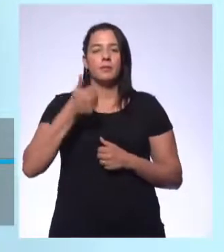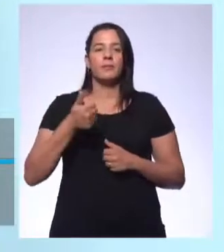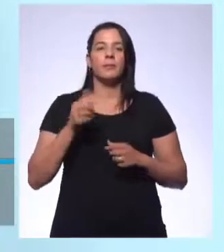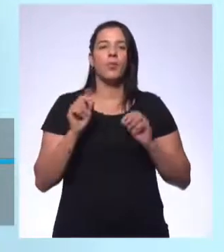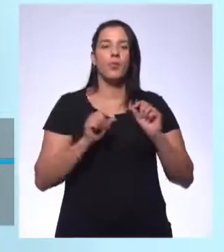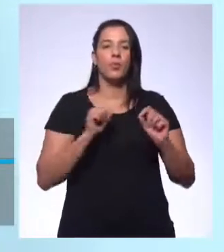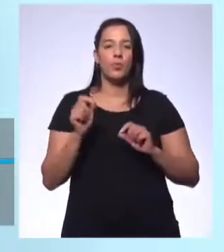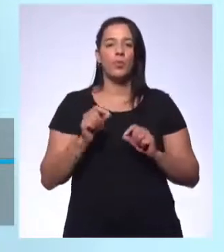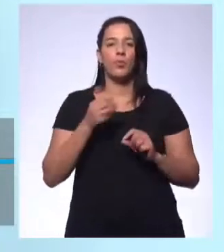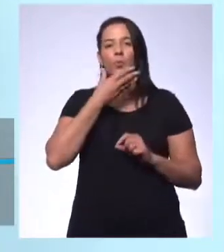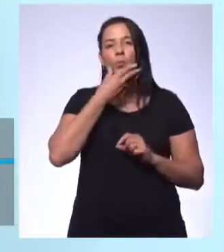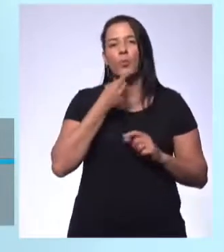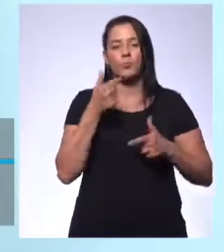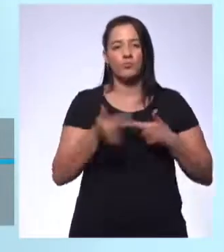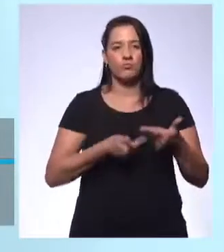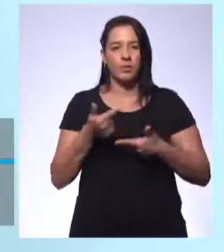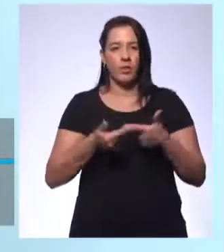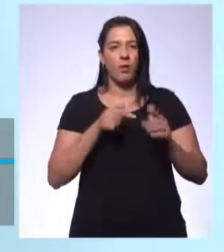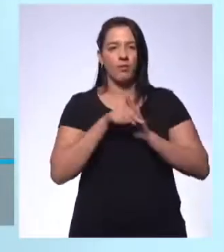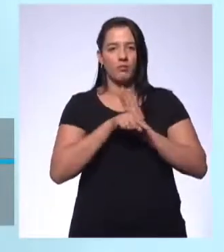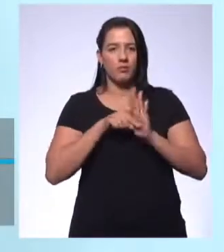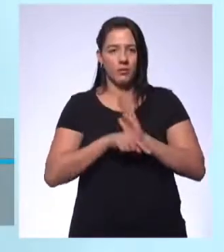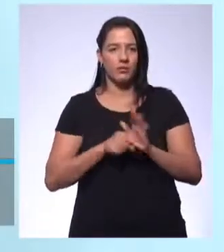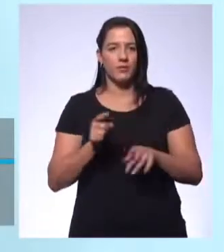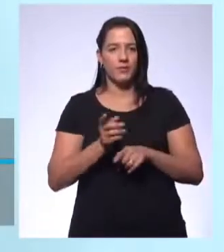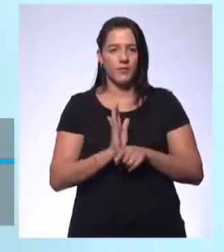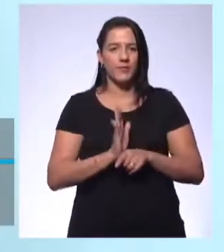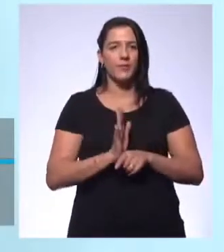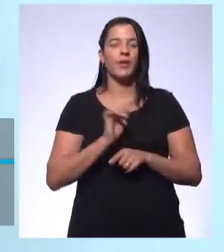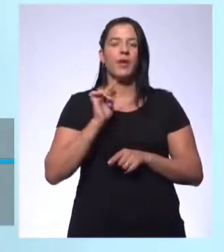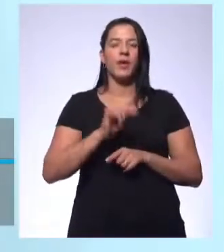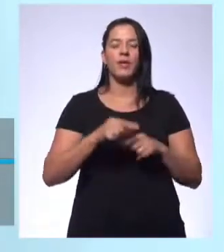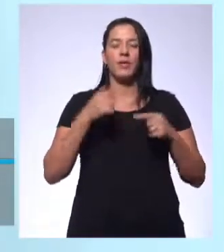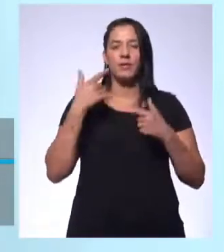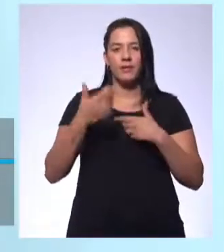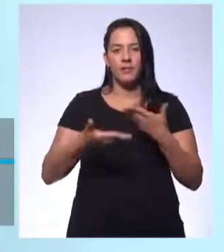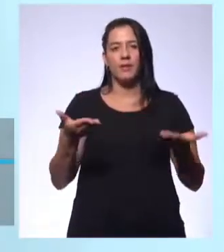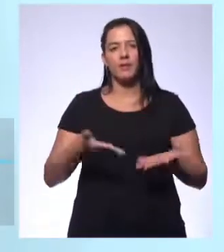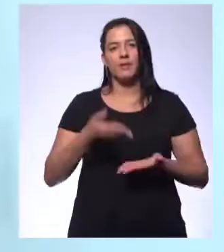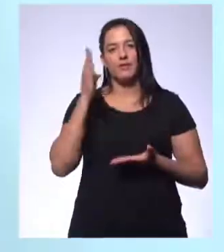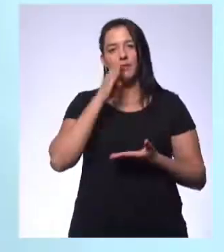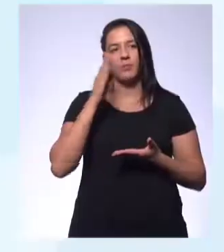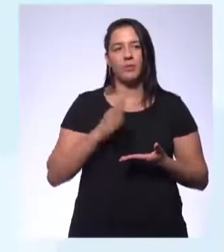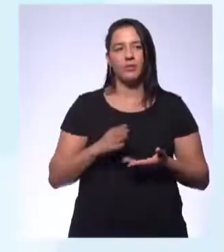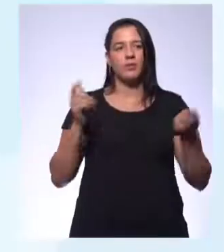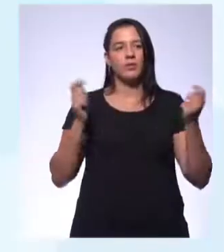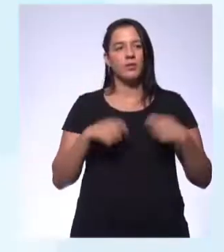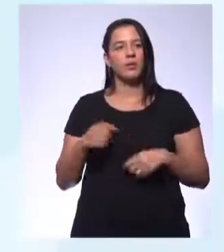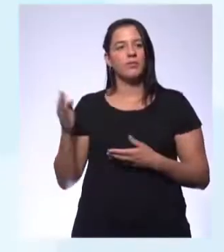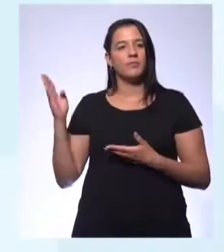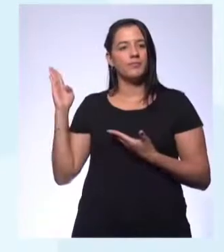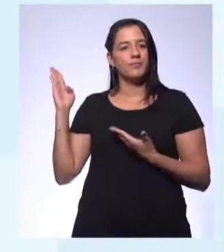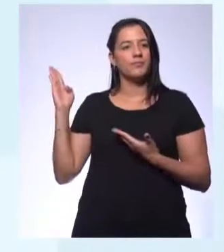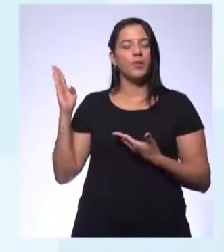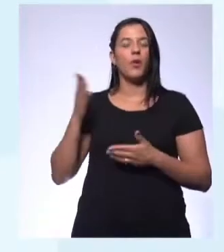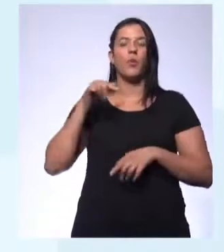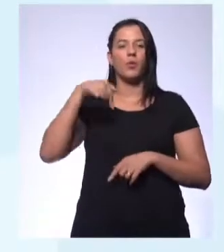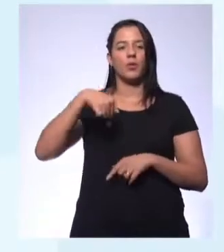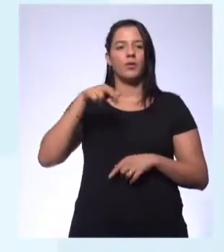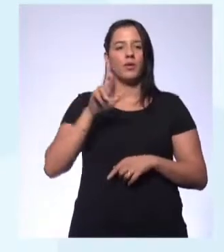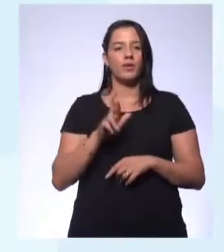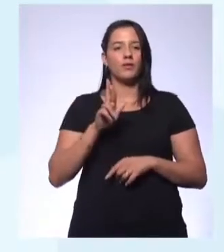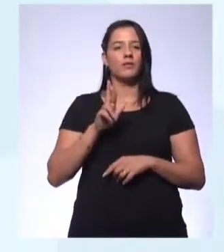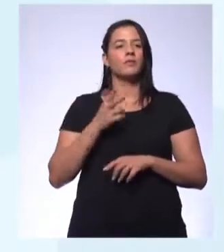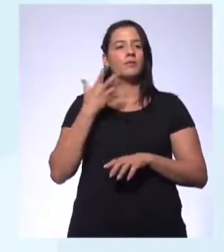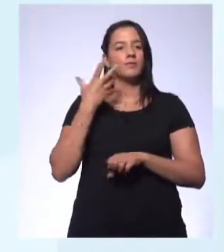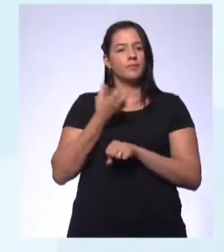do crítico, né, do cinema e uma breve história da crítica do cinema no Brasil, vocês podem aí, pode botar na tela para a gente, printar